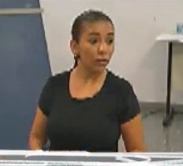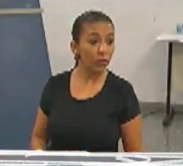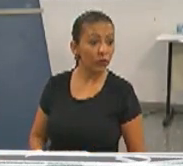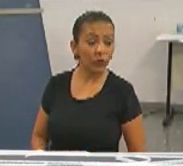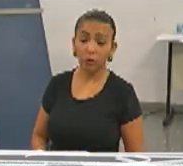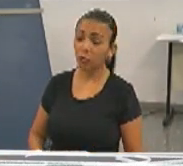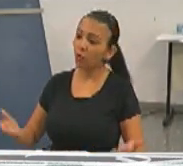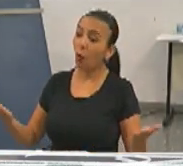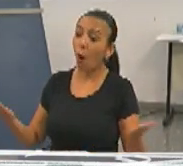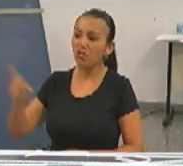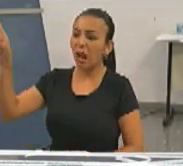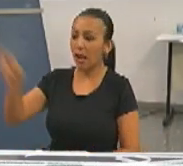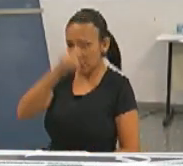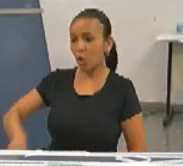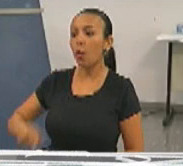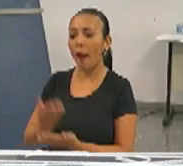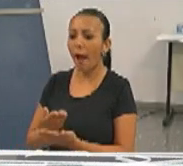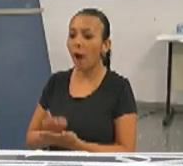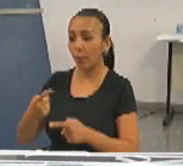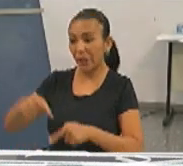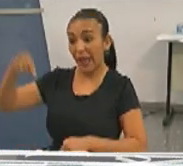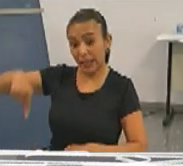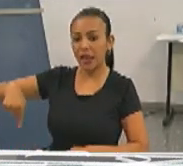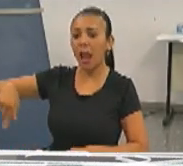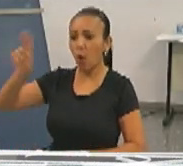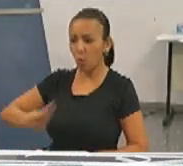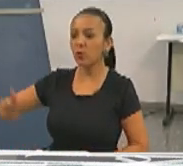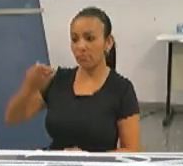eu registro através da comissão,